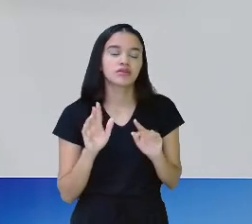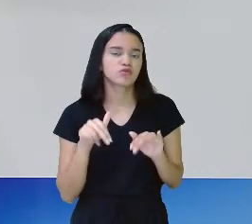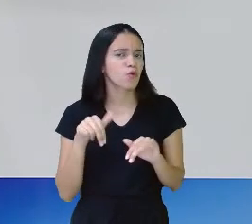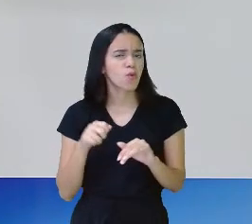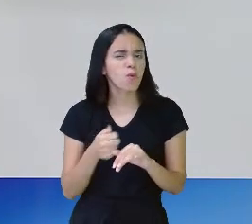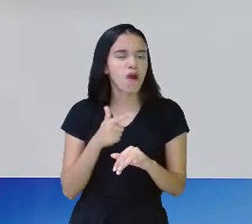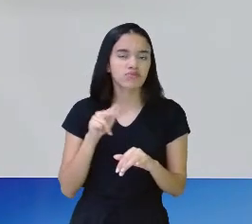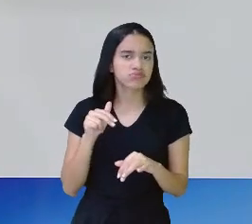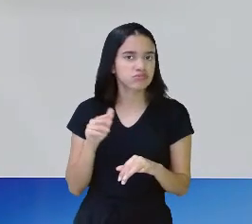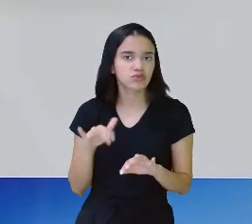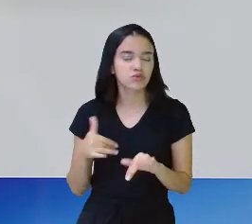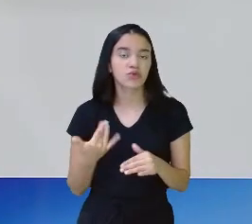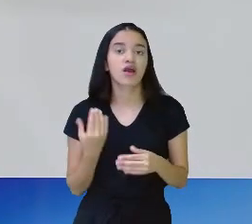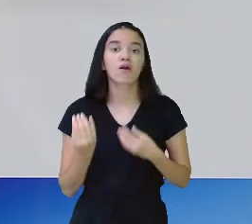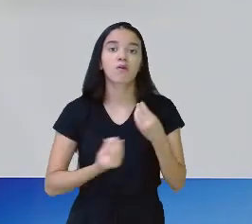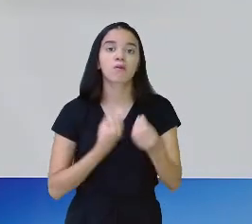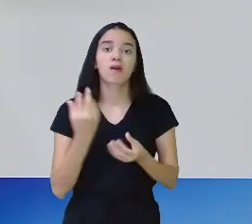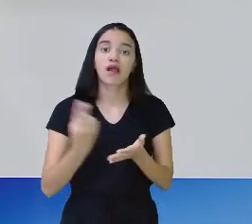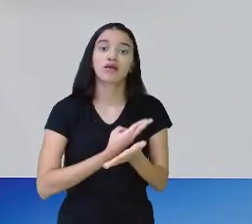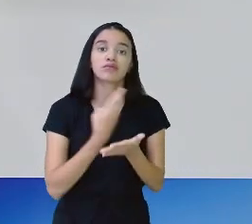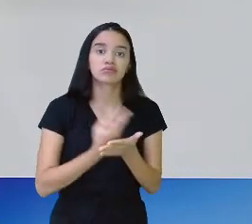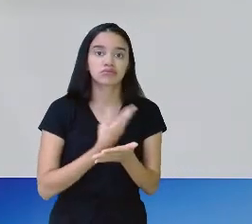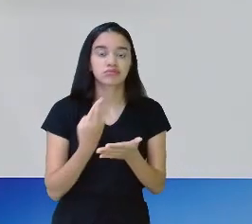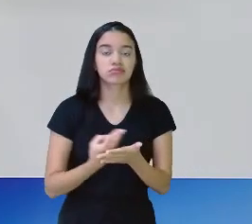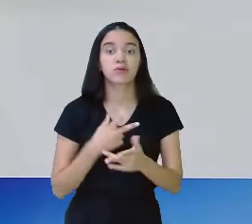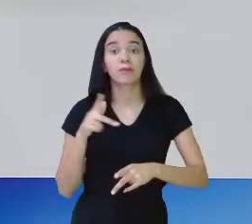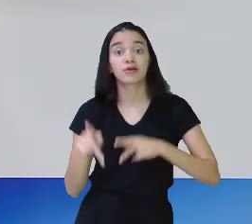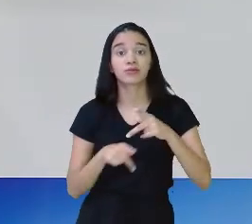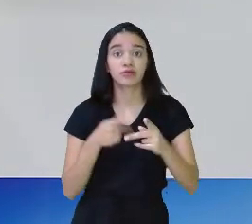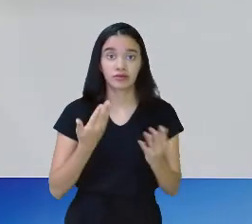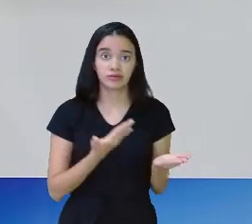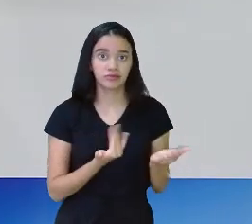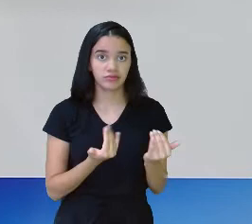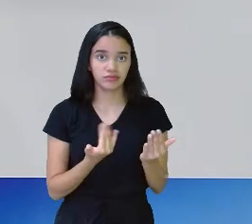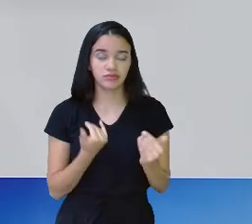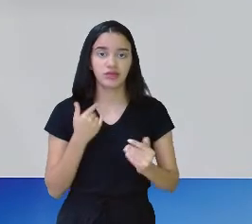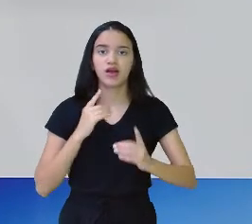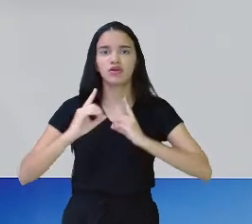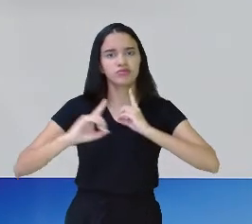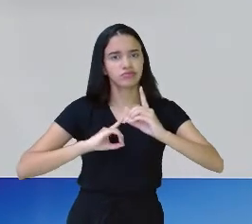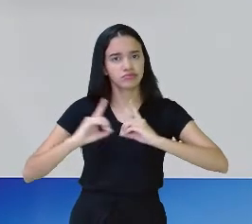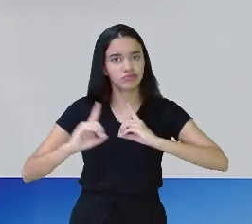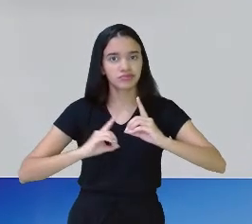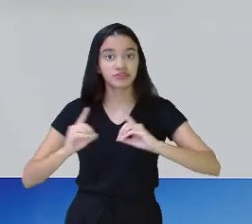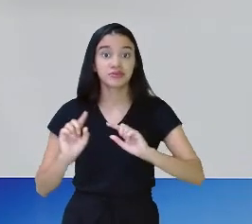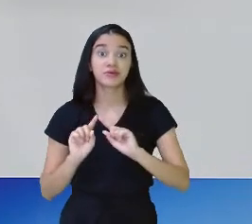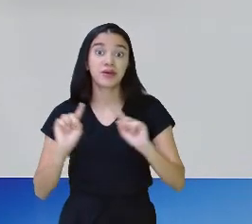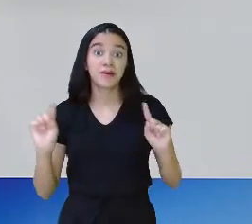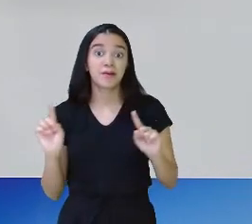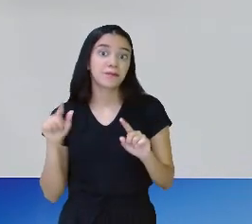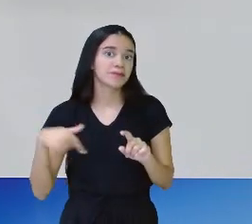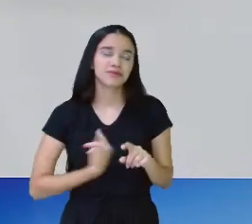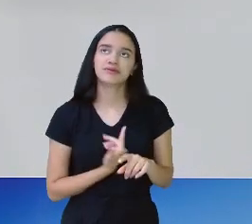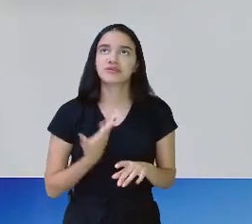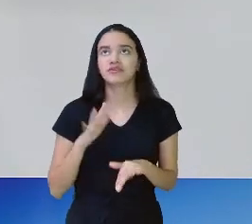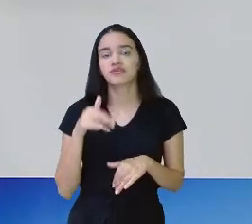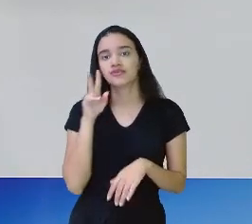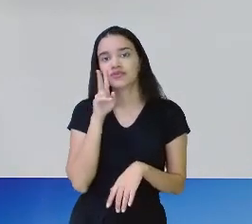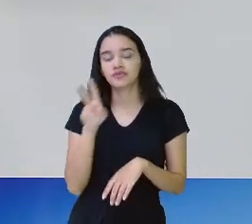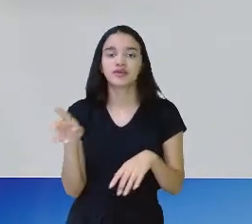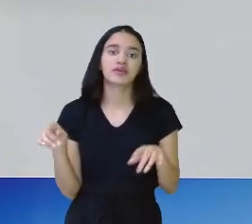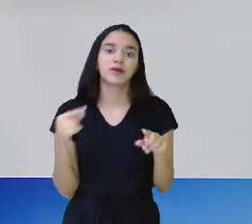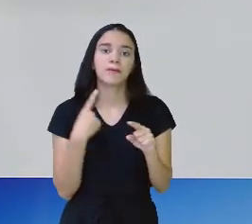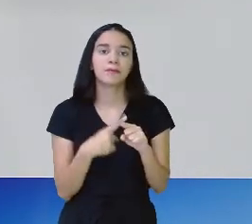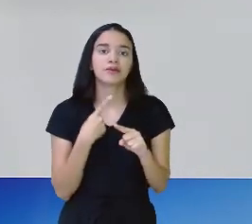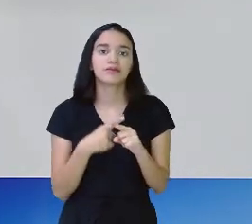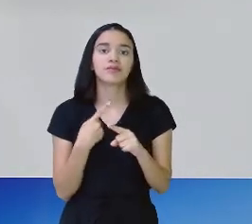porque, na verdade, como é uma revista voltada para o público jovem, ele dialoga um pouquinho. Mas a gente não vê, por exemplo, um travessão,